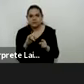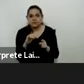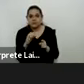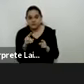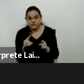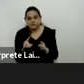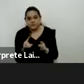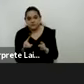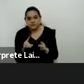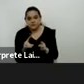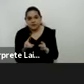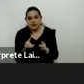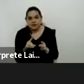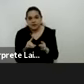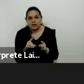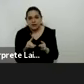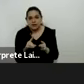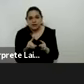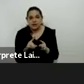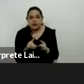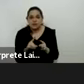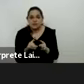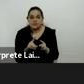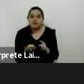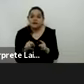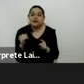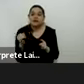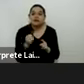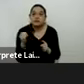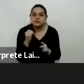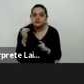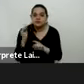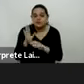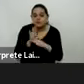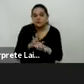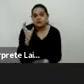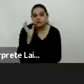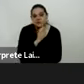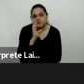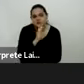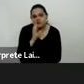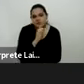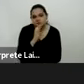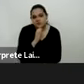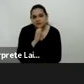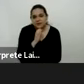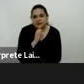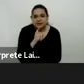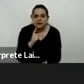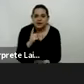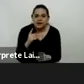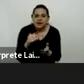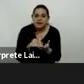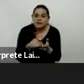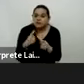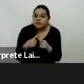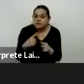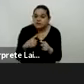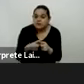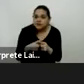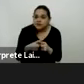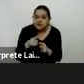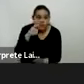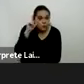para o peso e a importância desse auxílio emergencial. Até mesmo porque, ontem, por